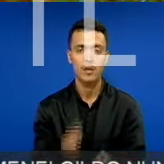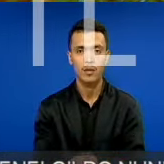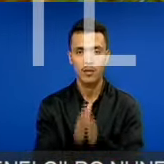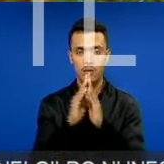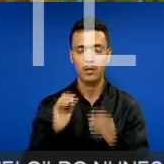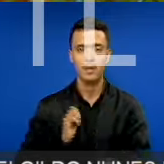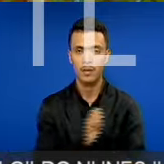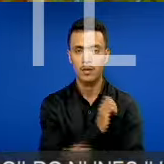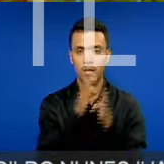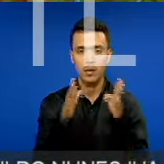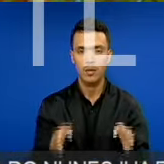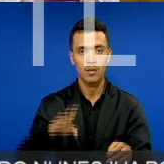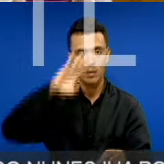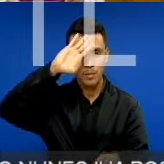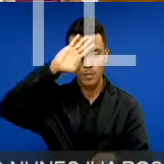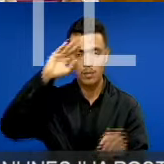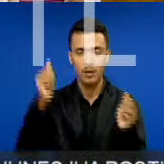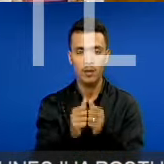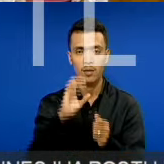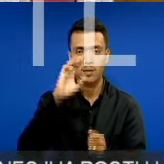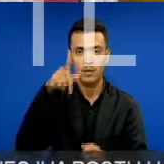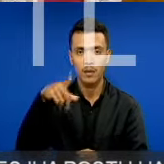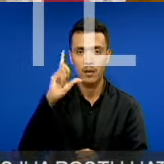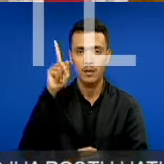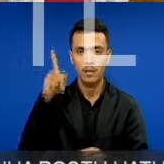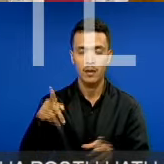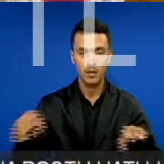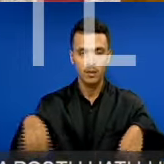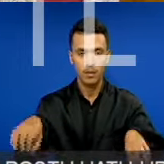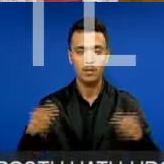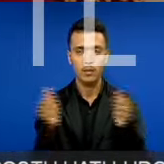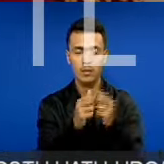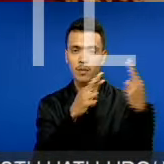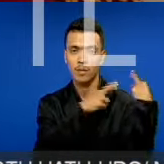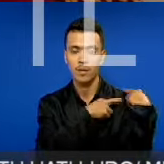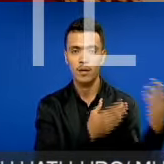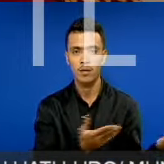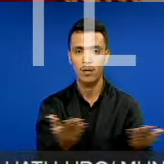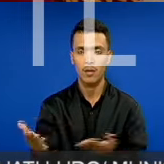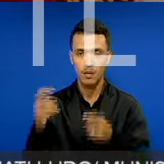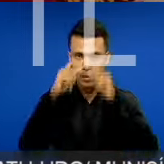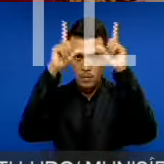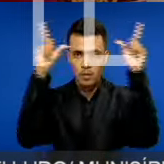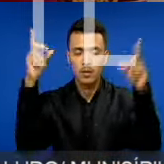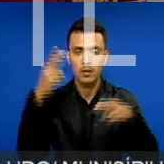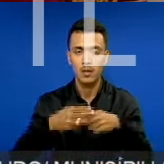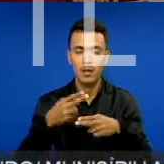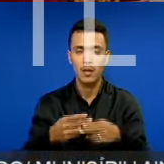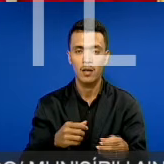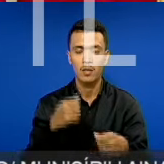embaixador Cuba no CPLP, ato serviço com responsabilidade, com de amor em Timor-Leste e naran e nação B, será designa